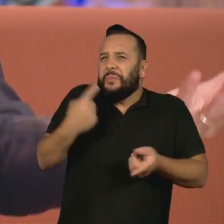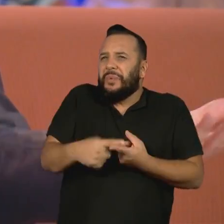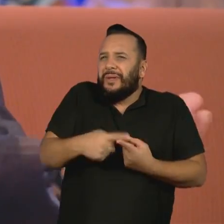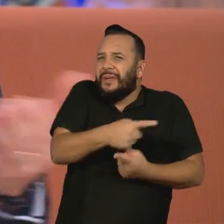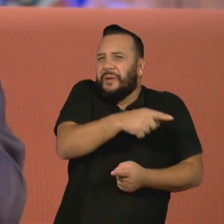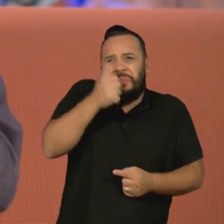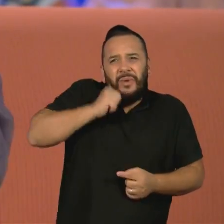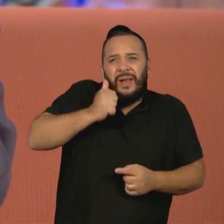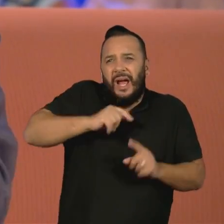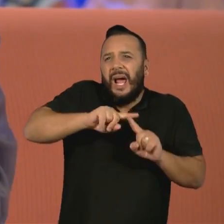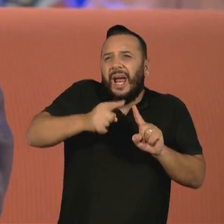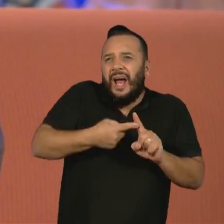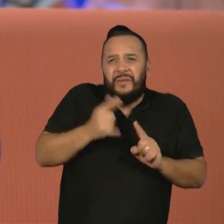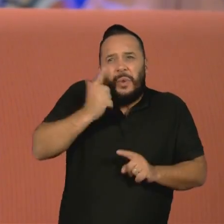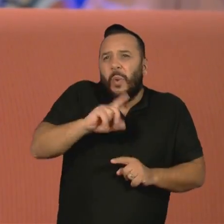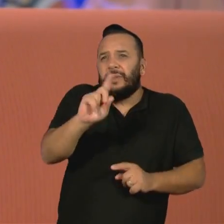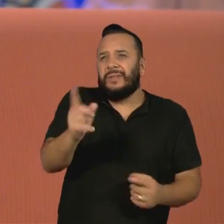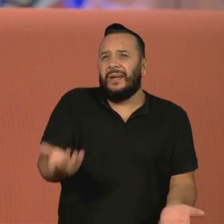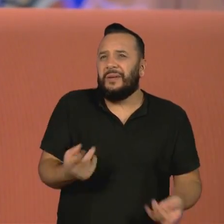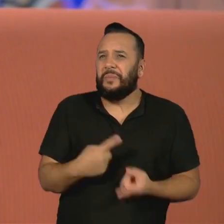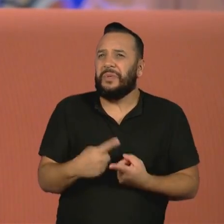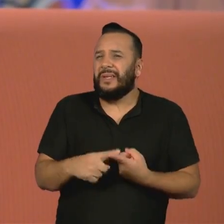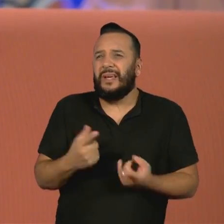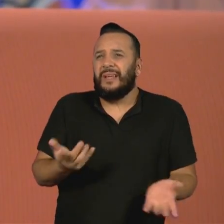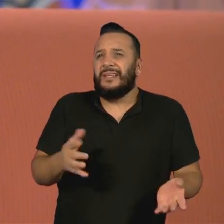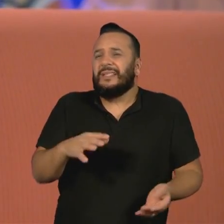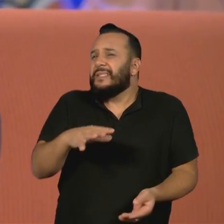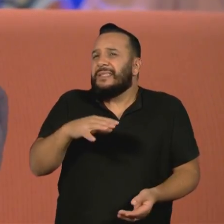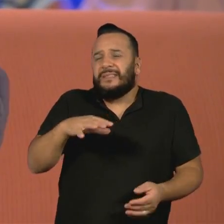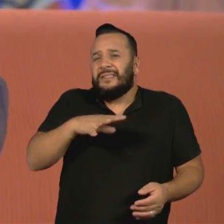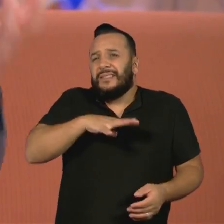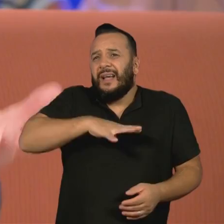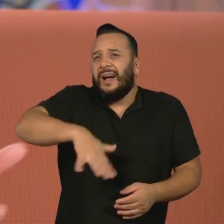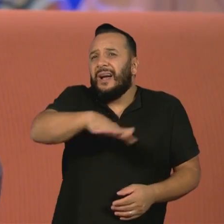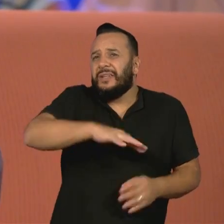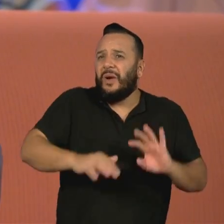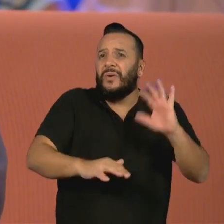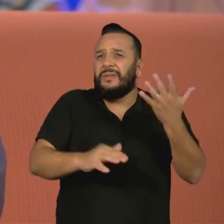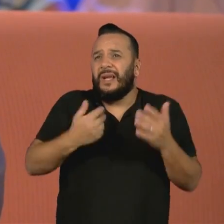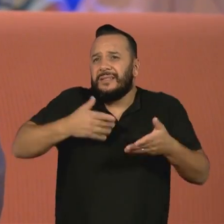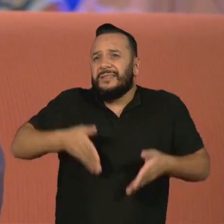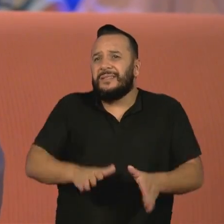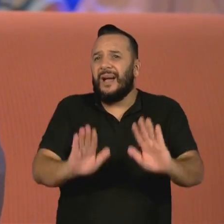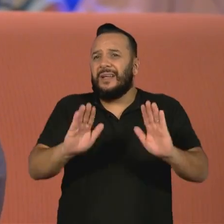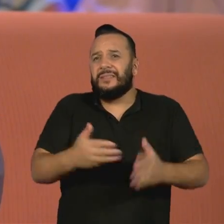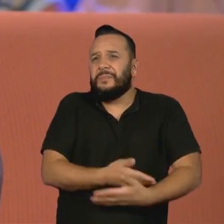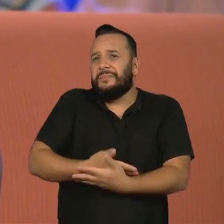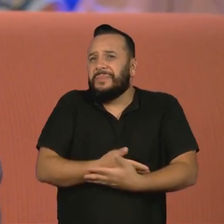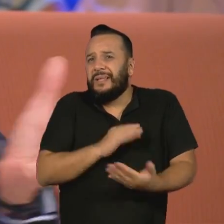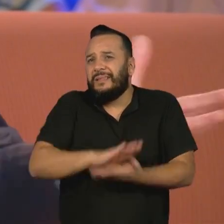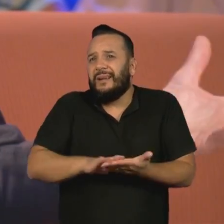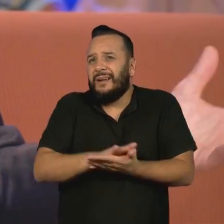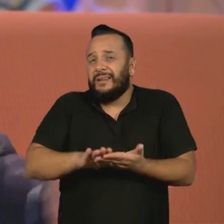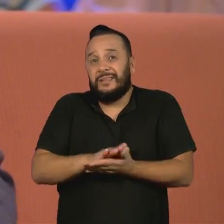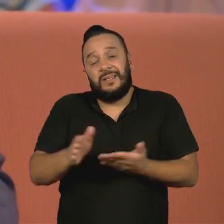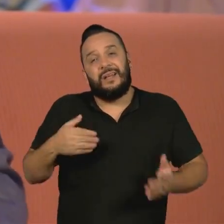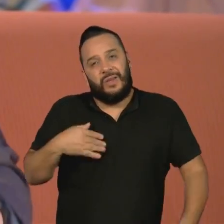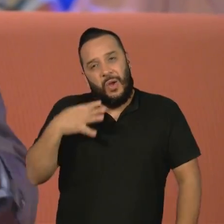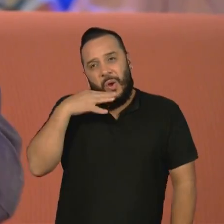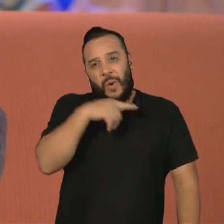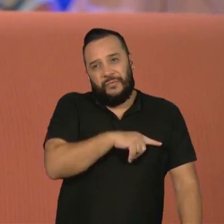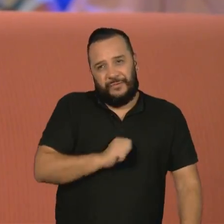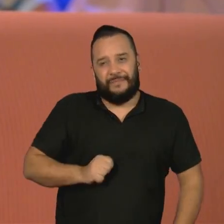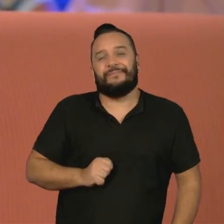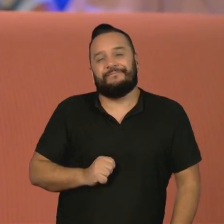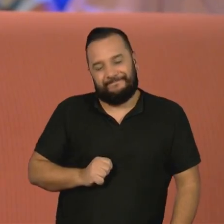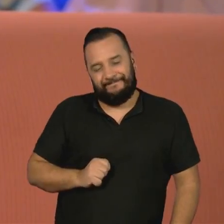elas estão estéreis, por que as mulheres não conseguem, por que ninguém mais tem filho, né? Por que não nasce uma criança em Ateninhas. E, obviamente,